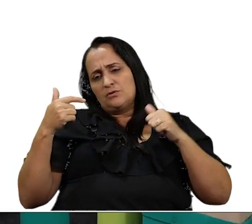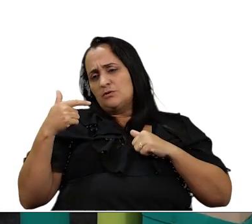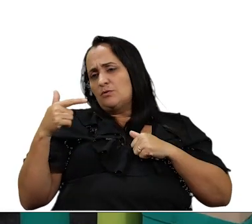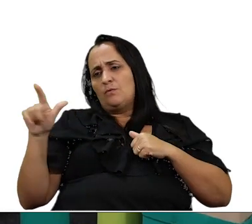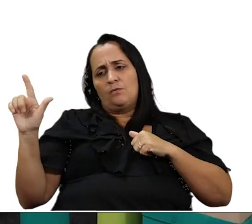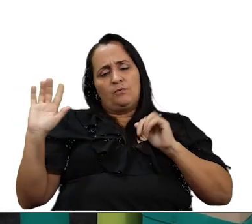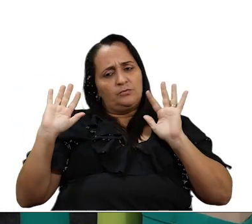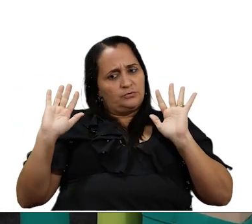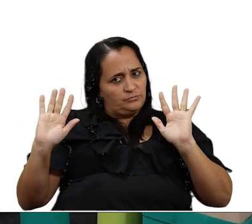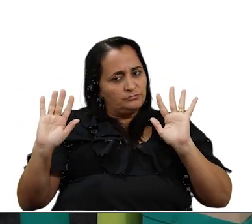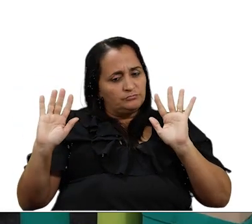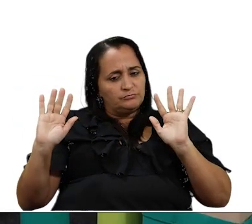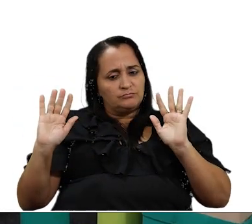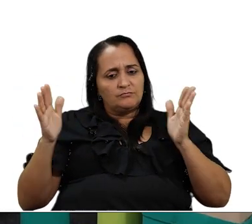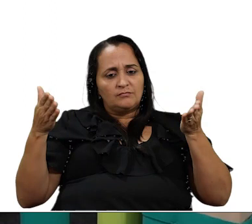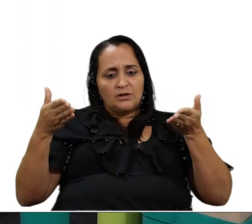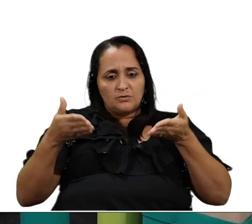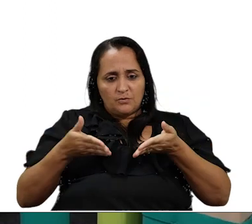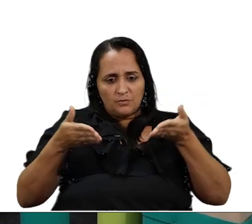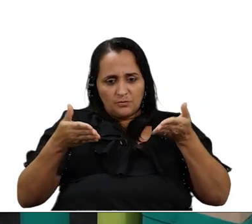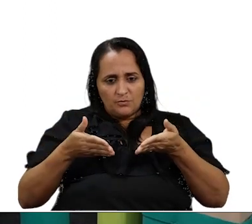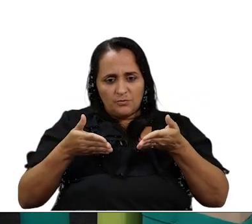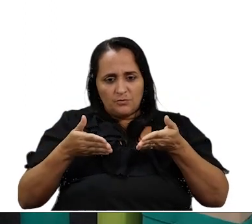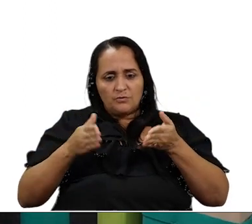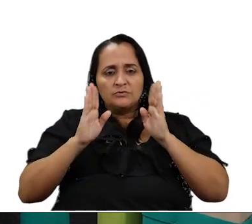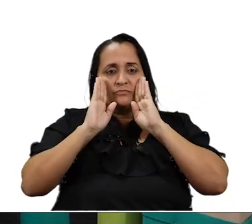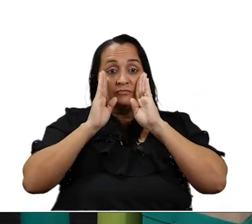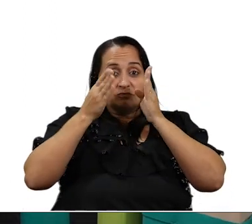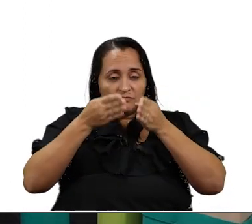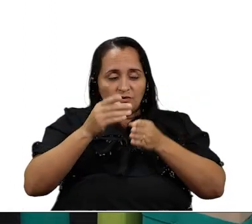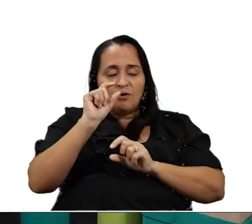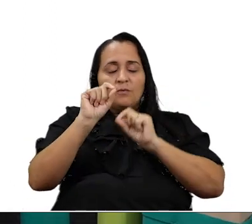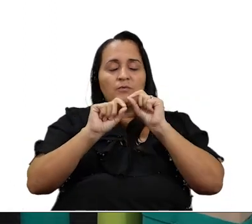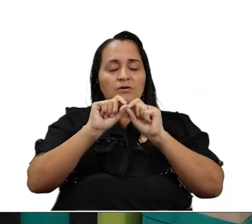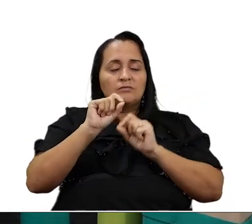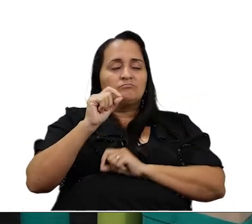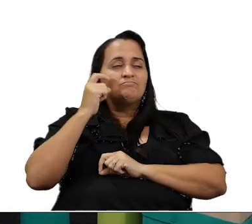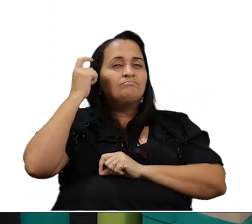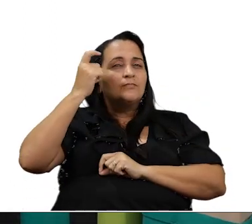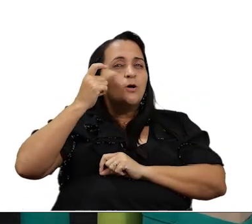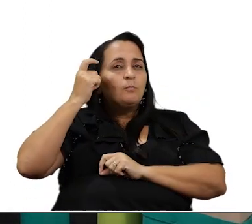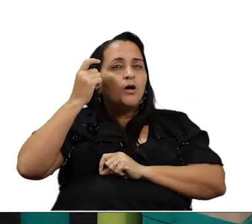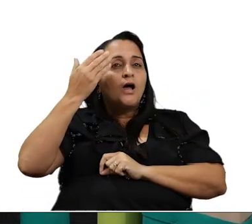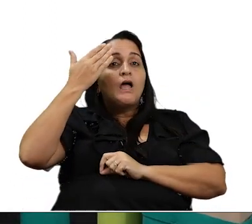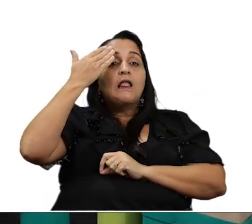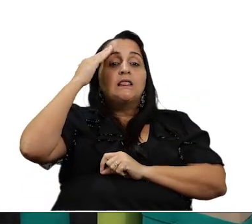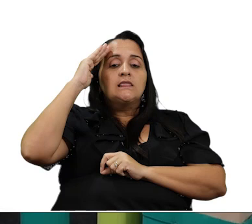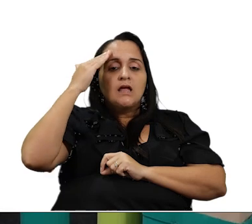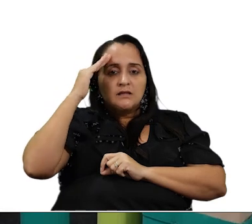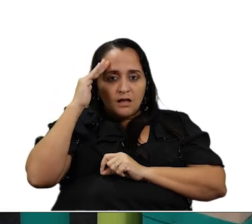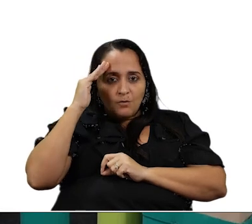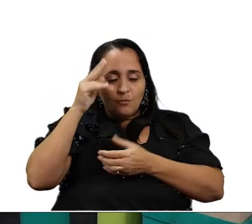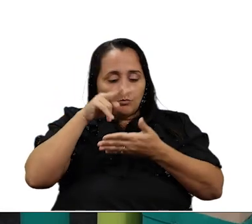nível. Hoje, na aula de hoje, a gente vai se preocupar em entender, explicar aquilo que